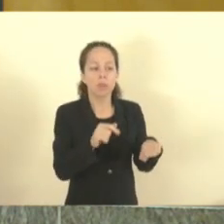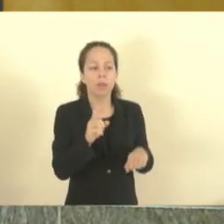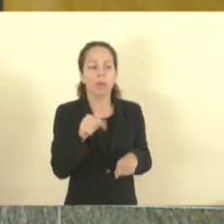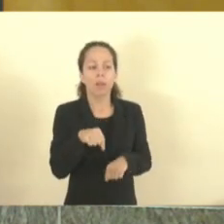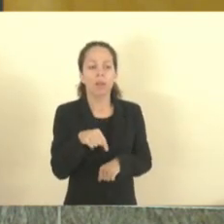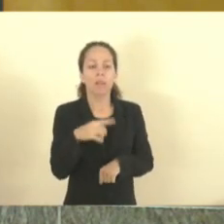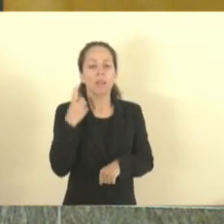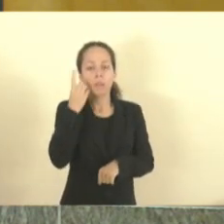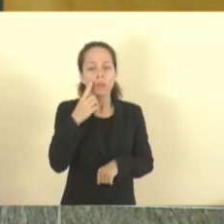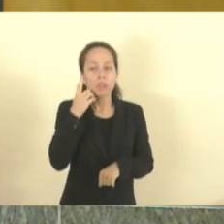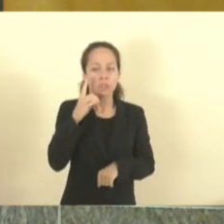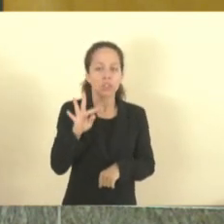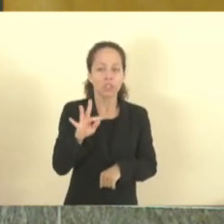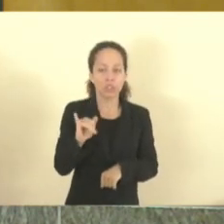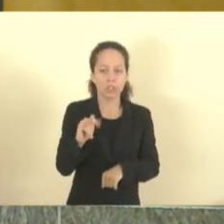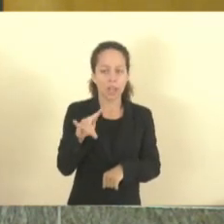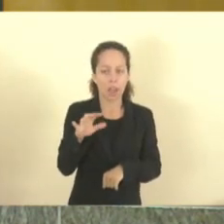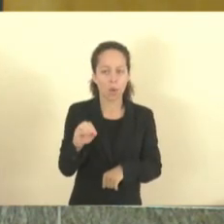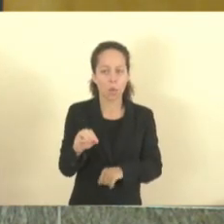para a relatoria.